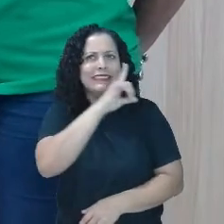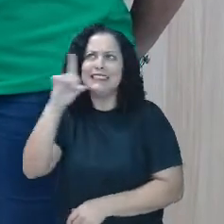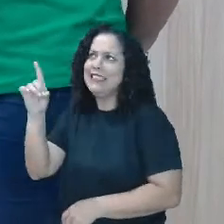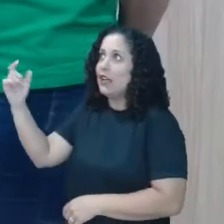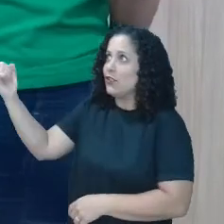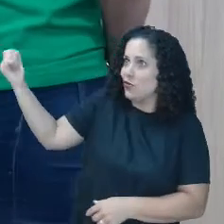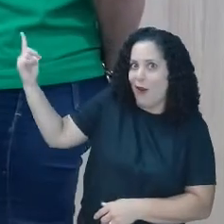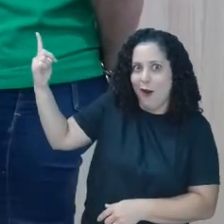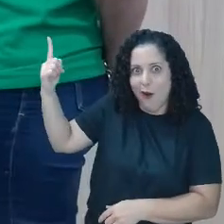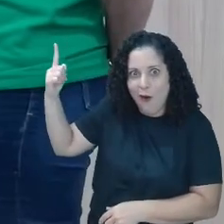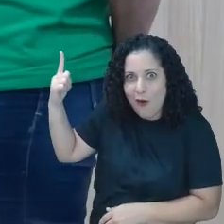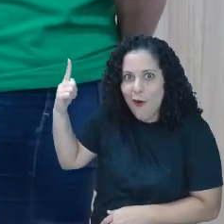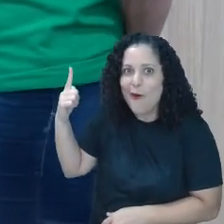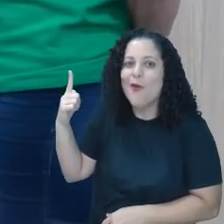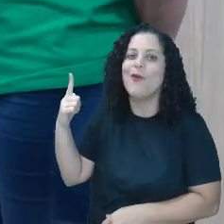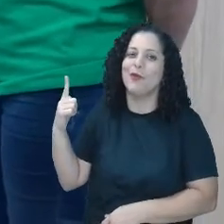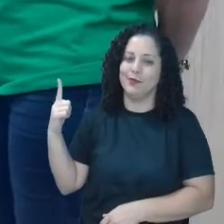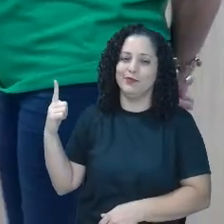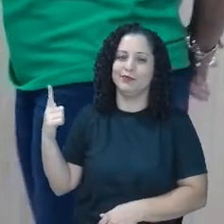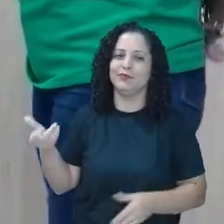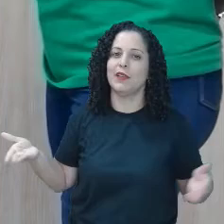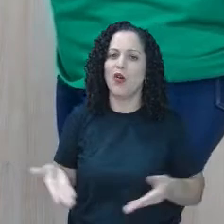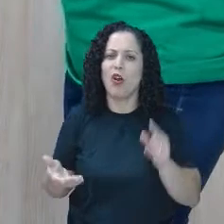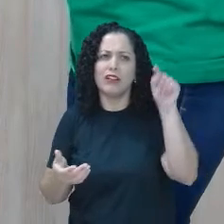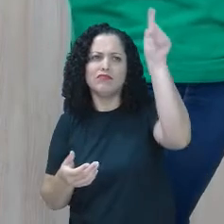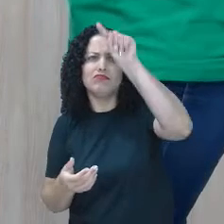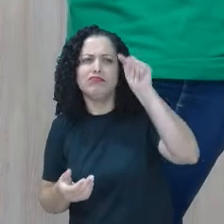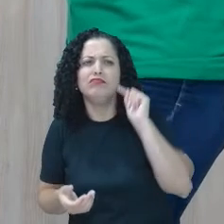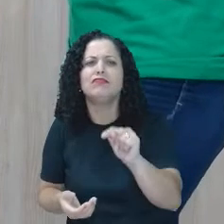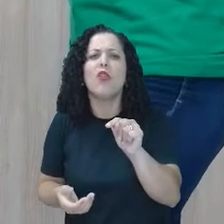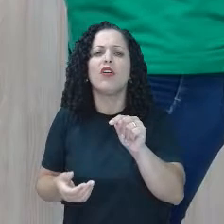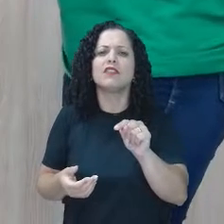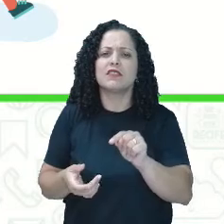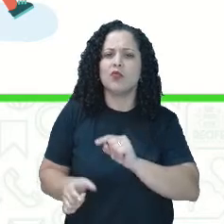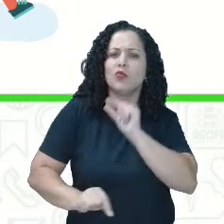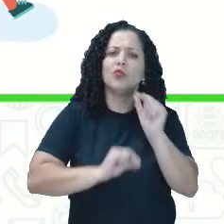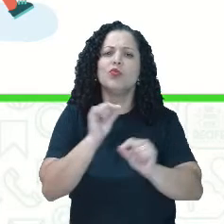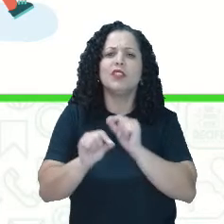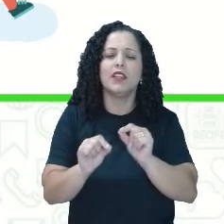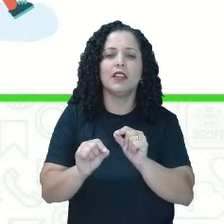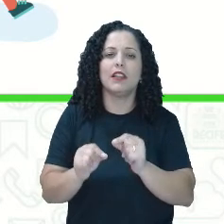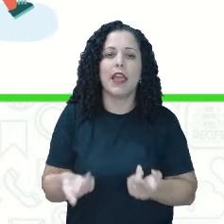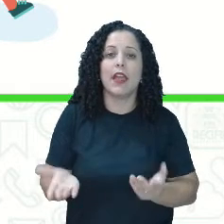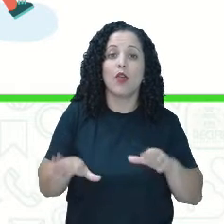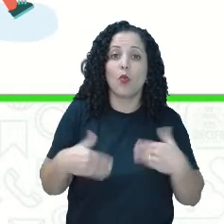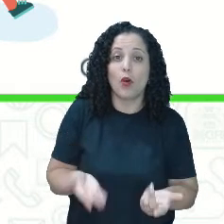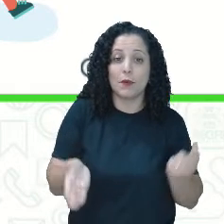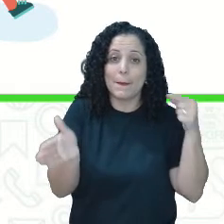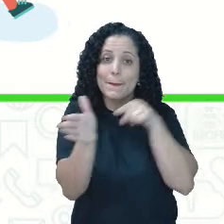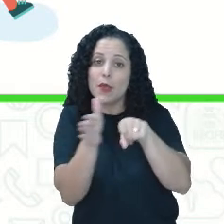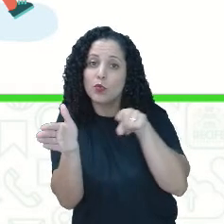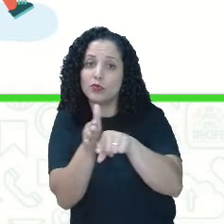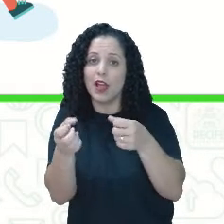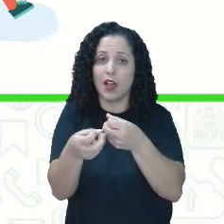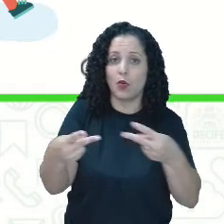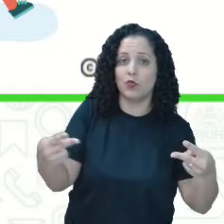ensolarado. Ponto de interrogação. O ponto de interrogação é utilizado para interrogar,